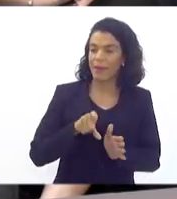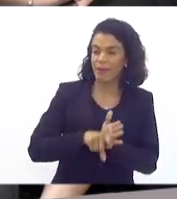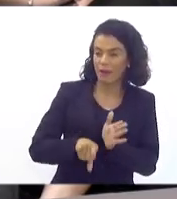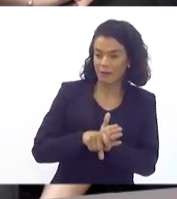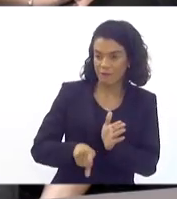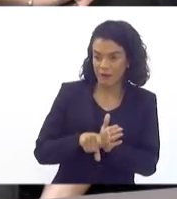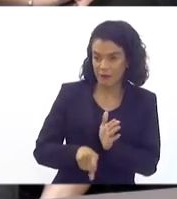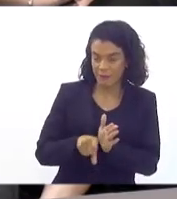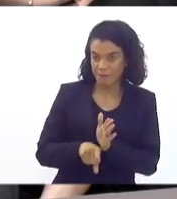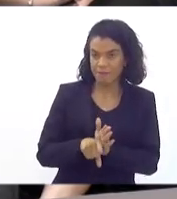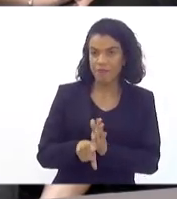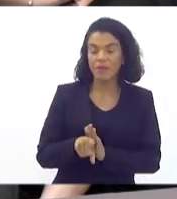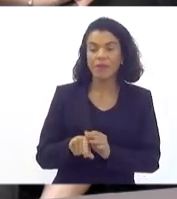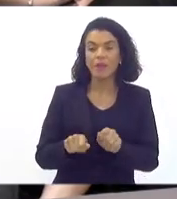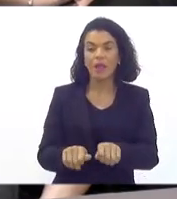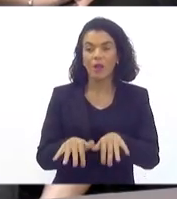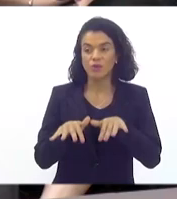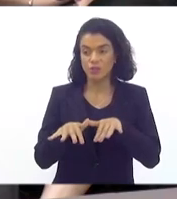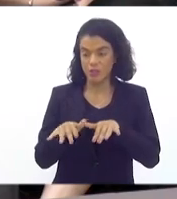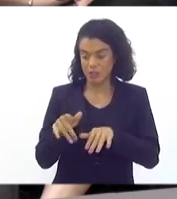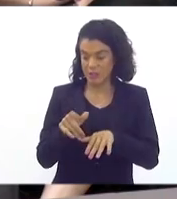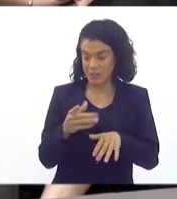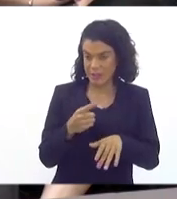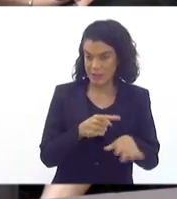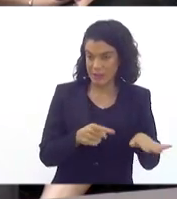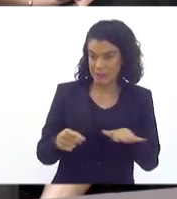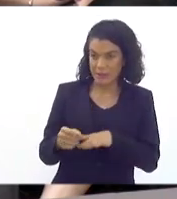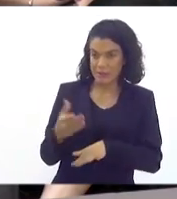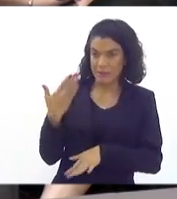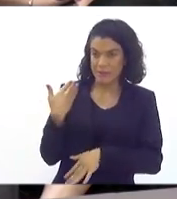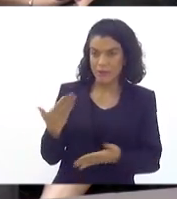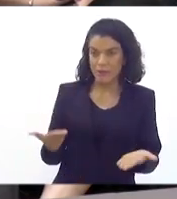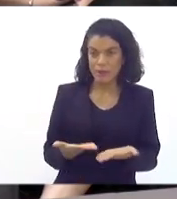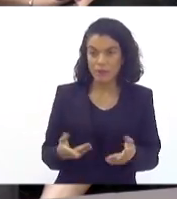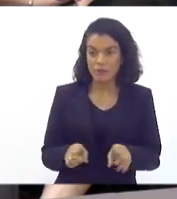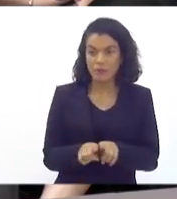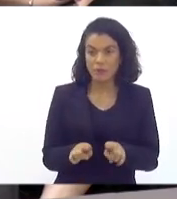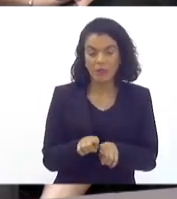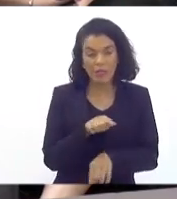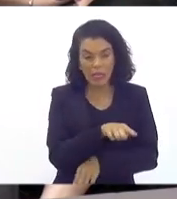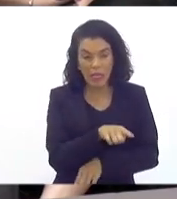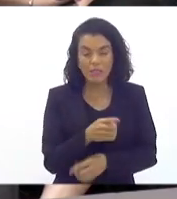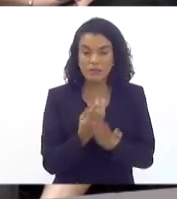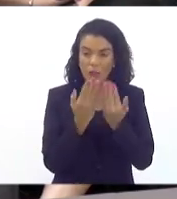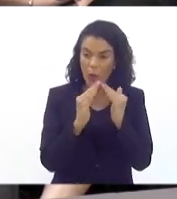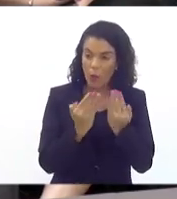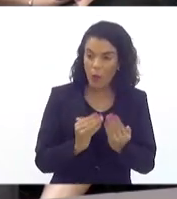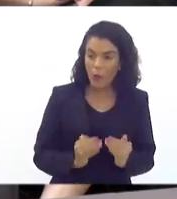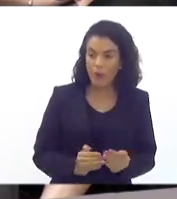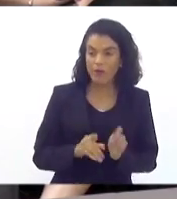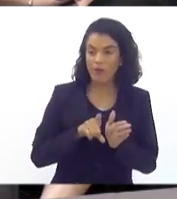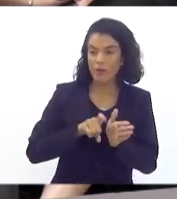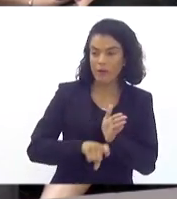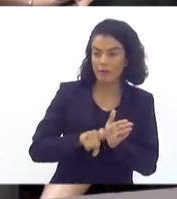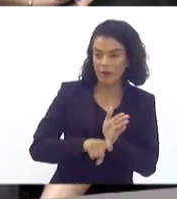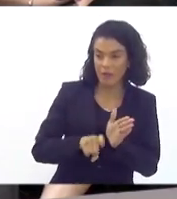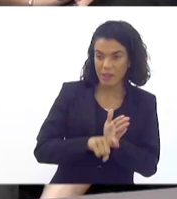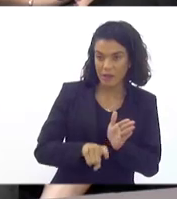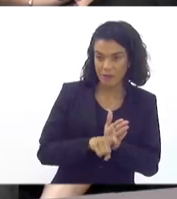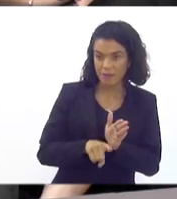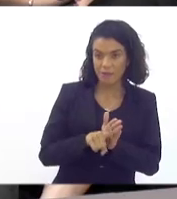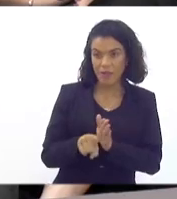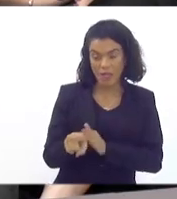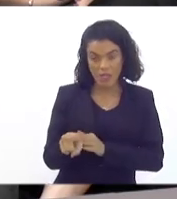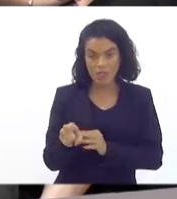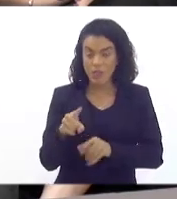tanto na audiência passada como na de hoje de que eles ainda estão examinando essa revisão tarifária e esse